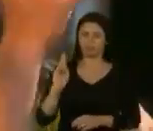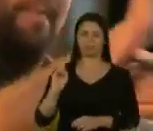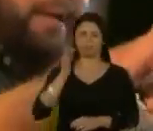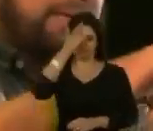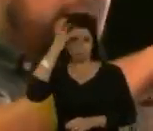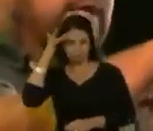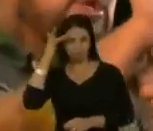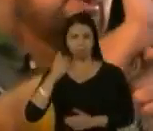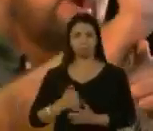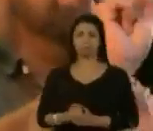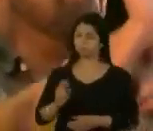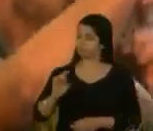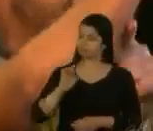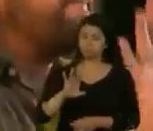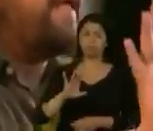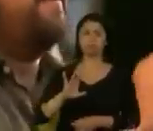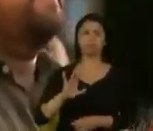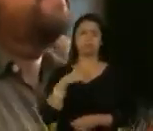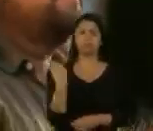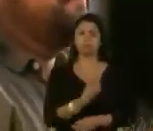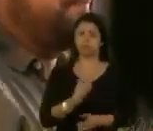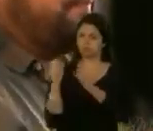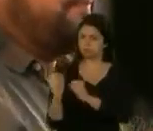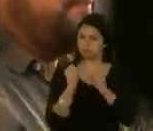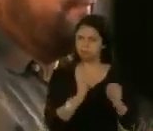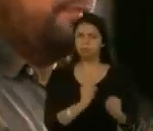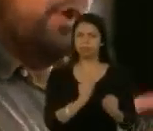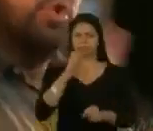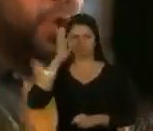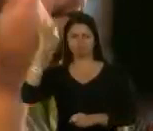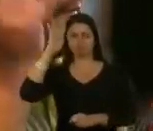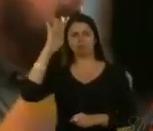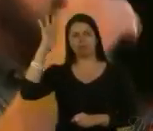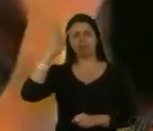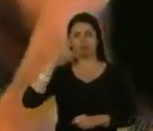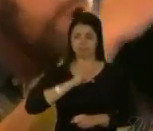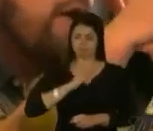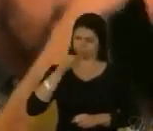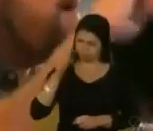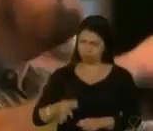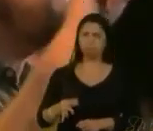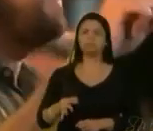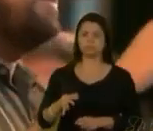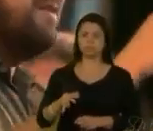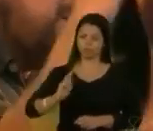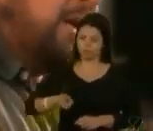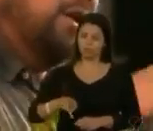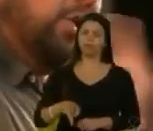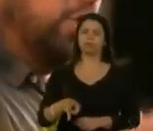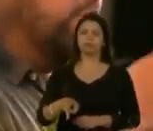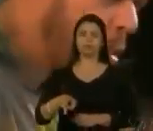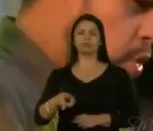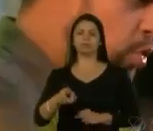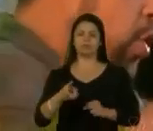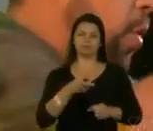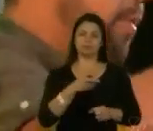E somente dessa forma nós podemos, mais do que sonhar, ter a certeza que continuaremos sendo um